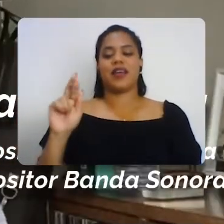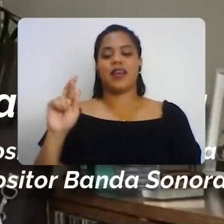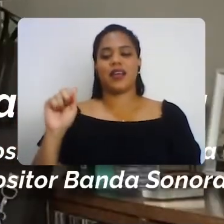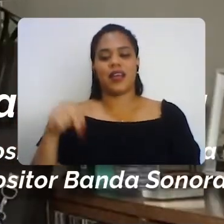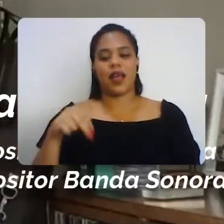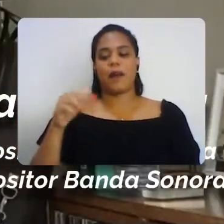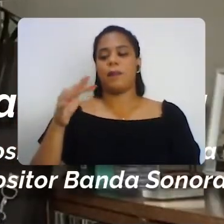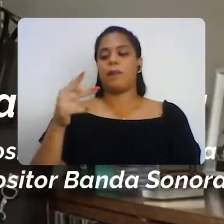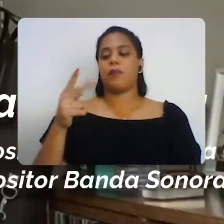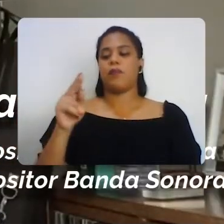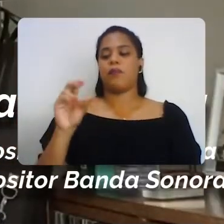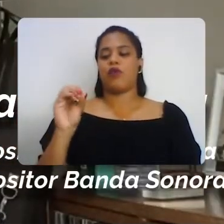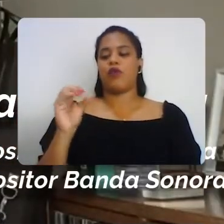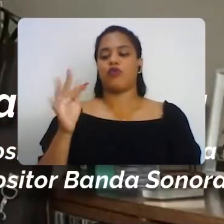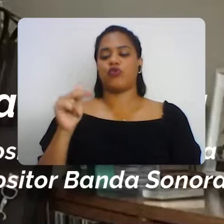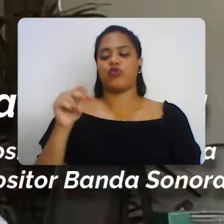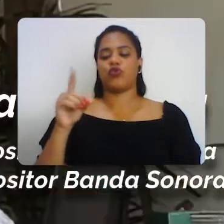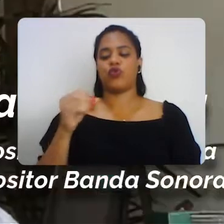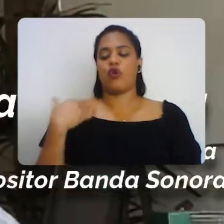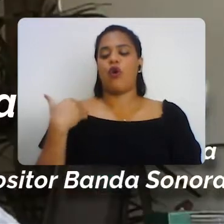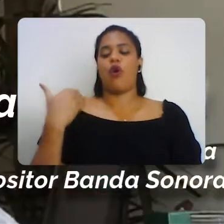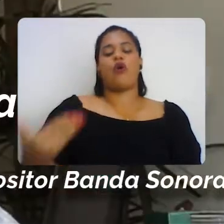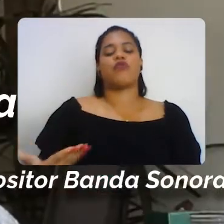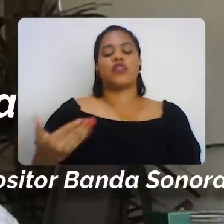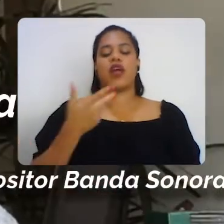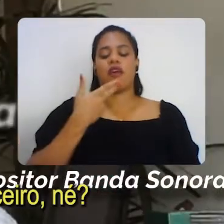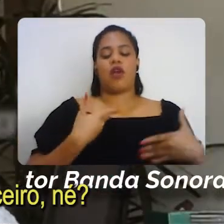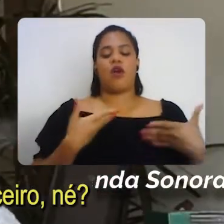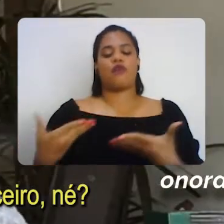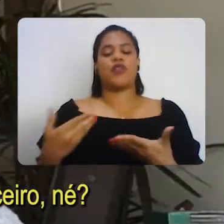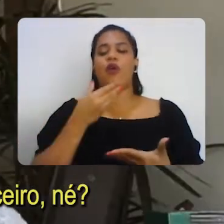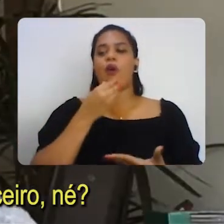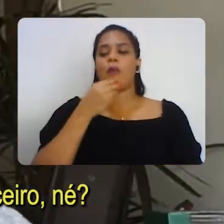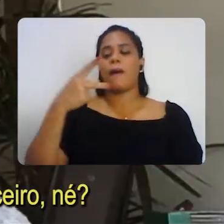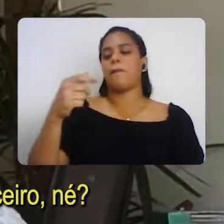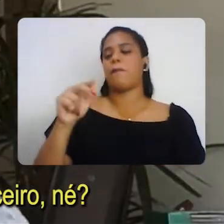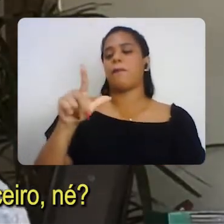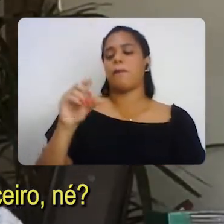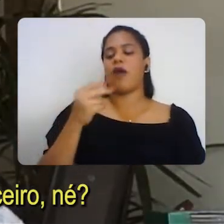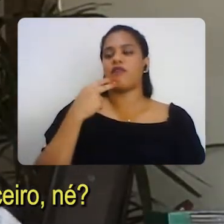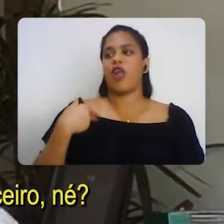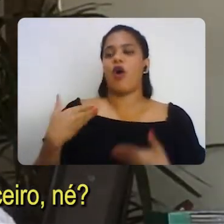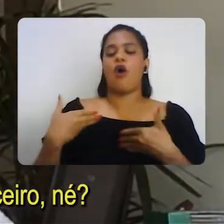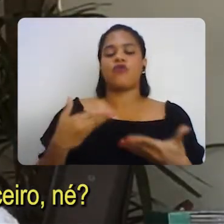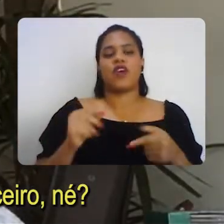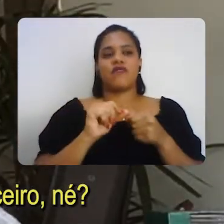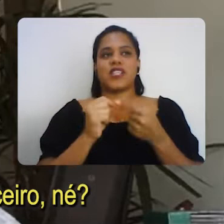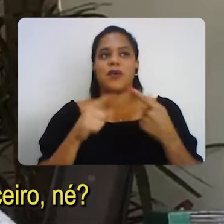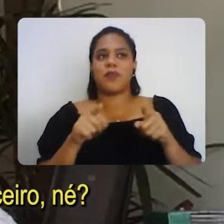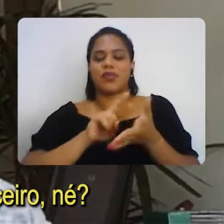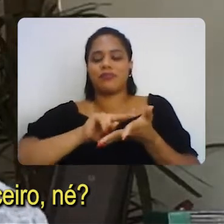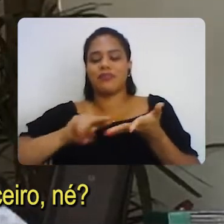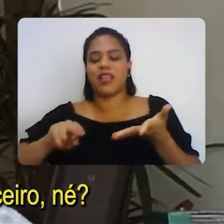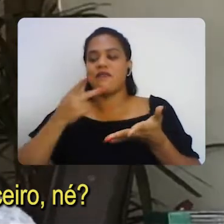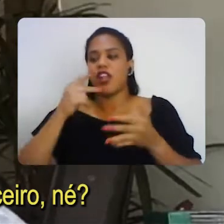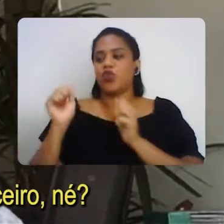do diretor, né, e dramaturgo Paulo Atto para fazer essa trilha. E quando veio o convite, já veio junto